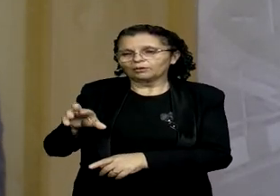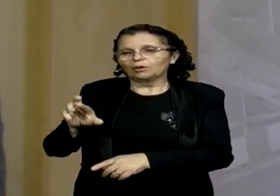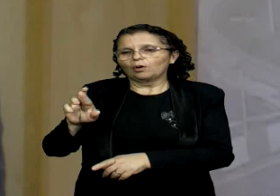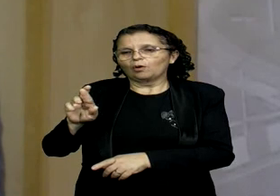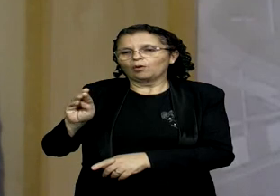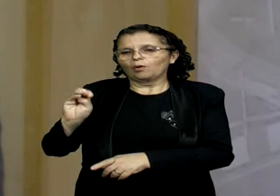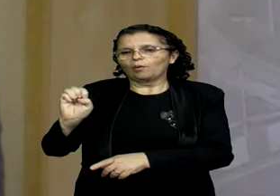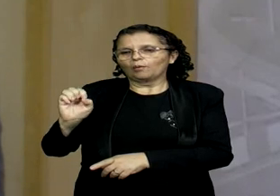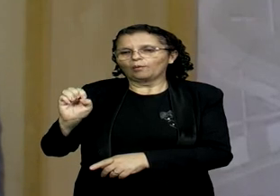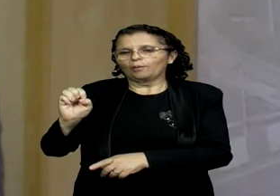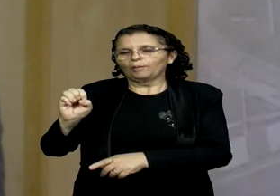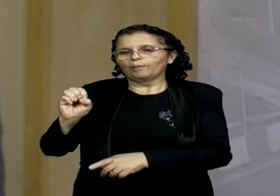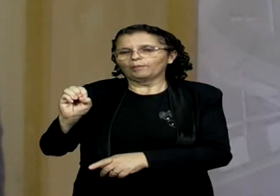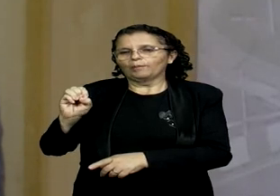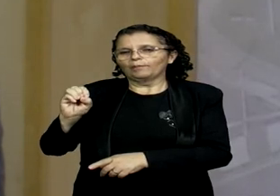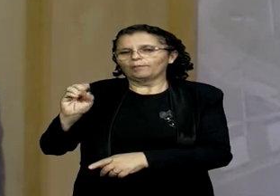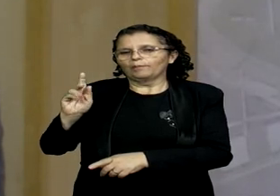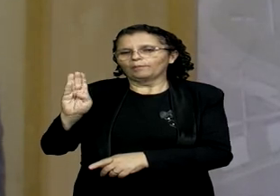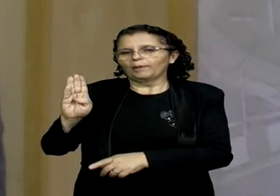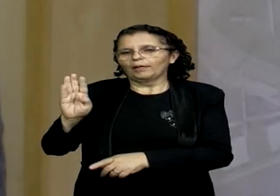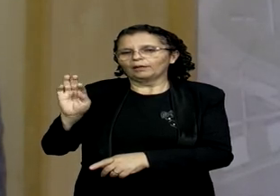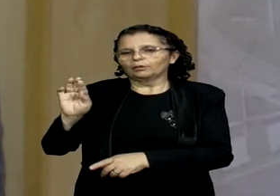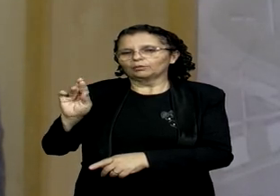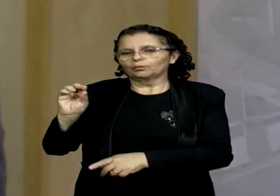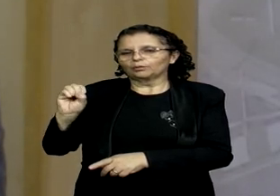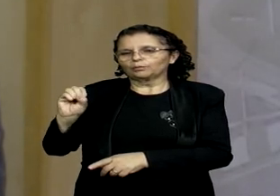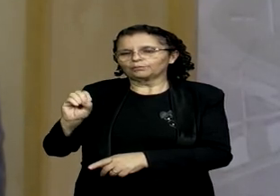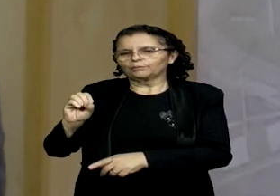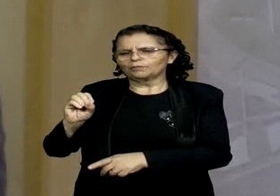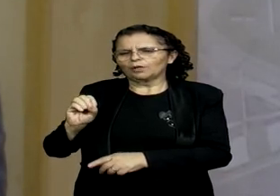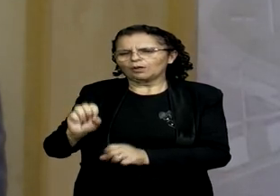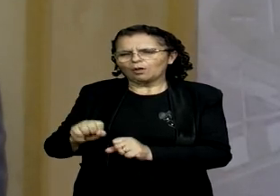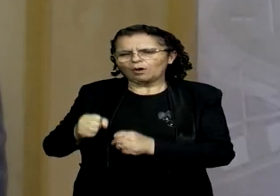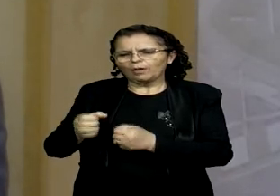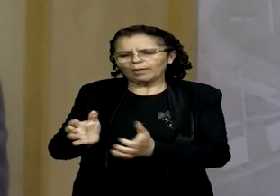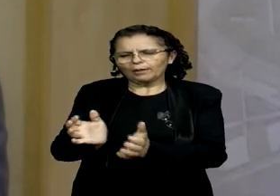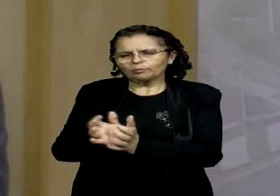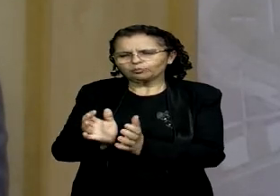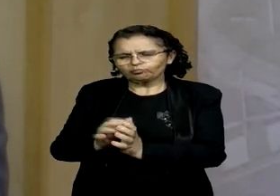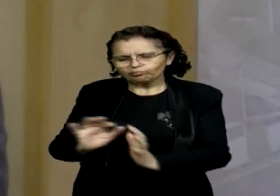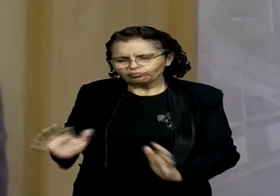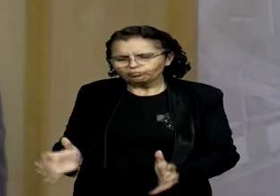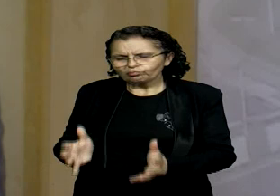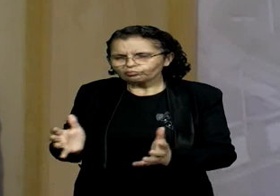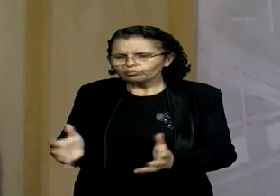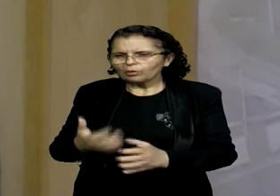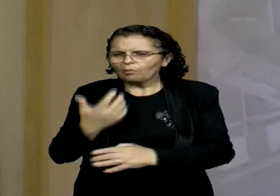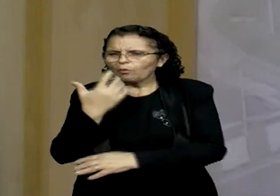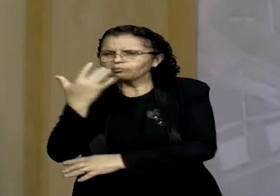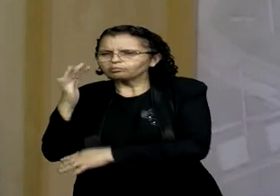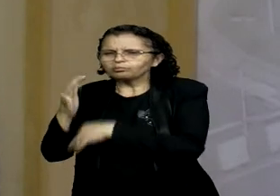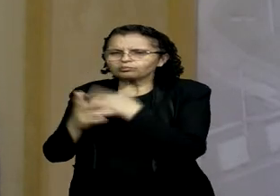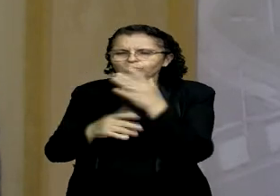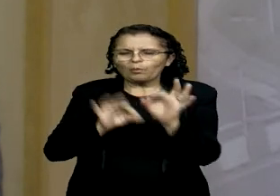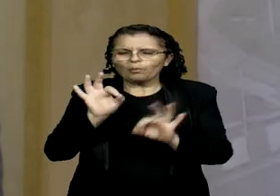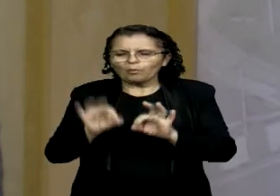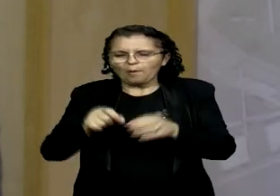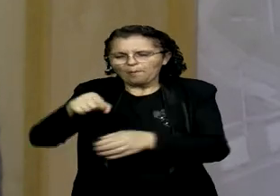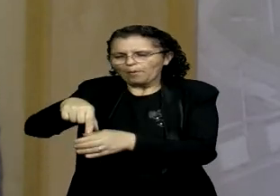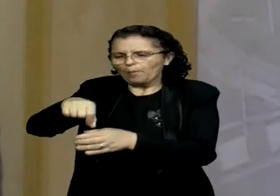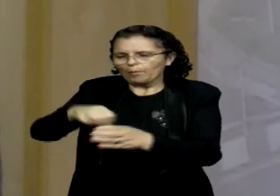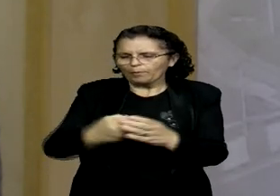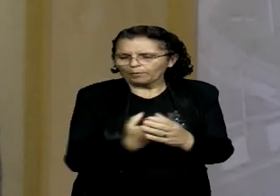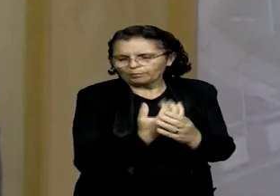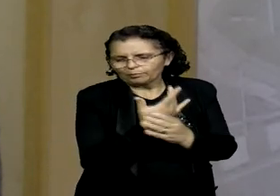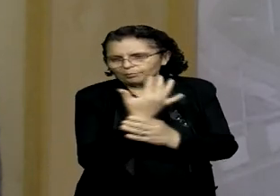É importante destacar a maestria com que Erivelton e sua equipe têm revitalizado as praças locais. Sob